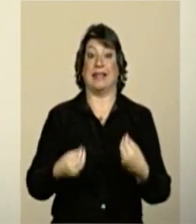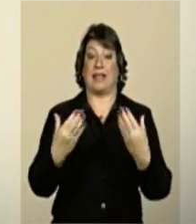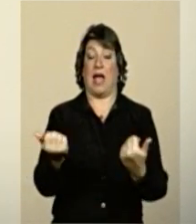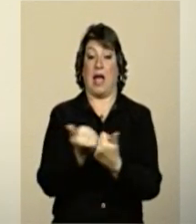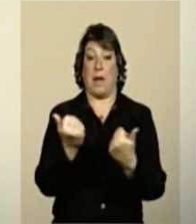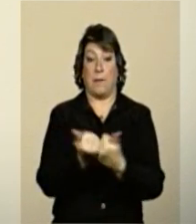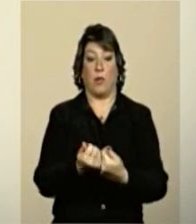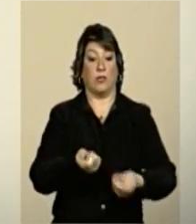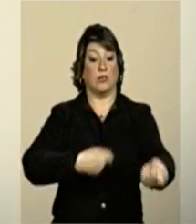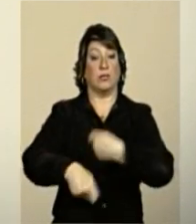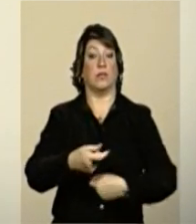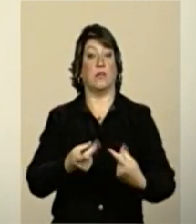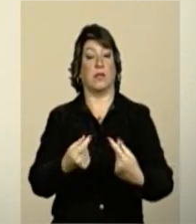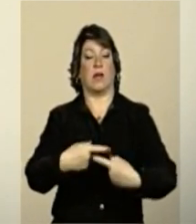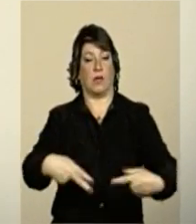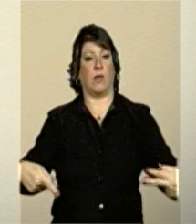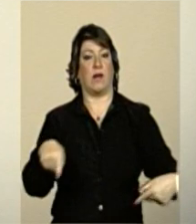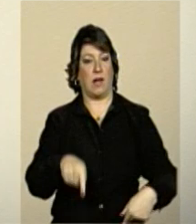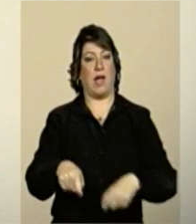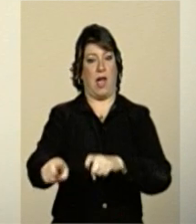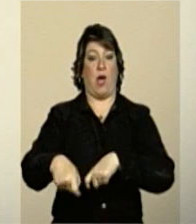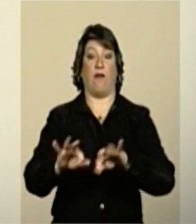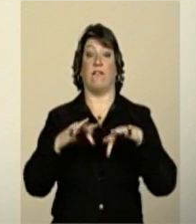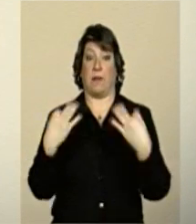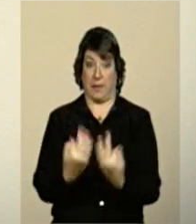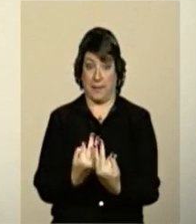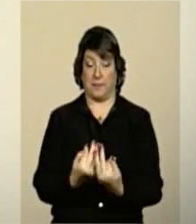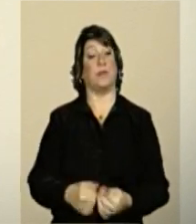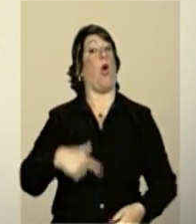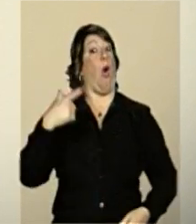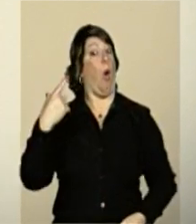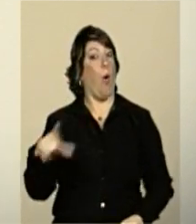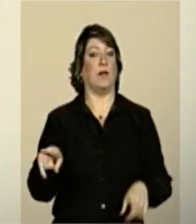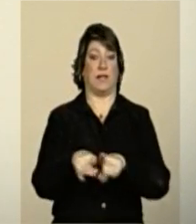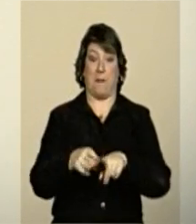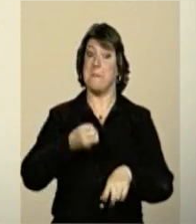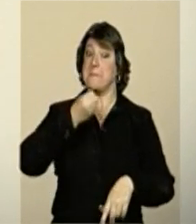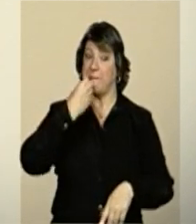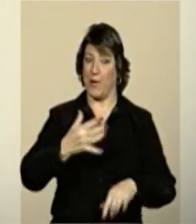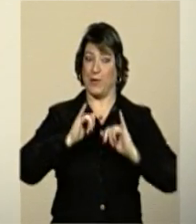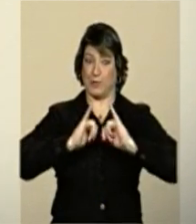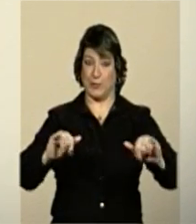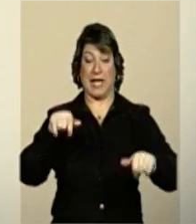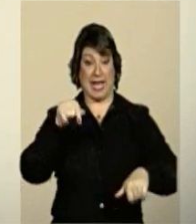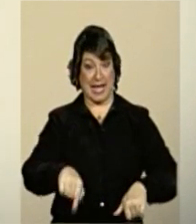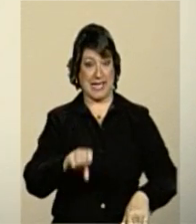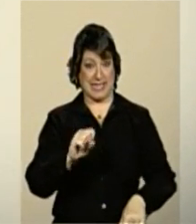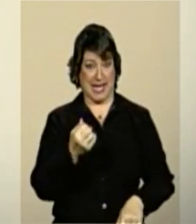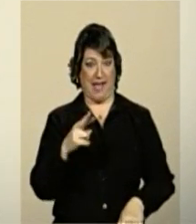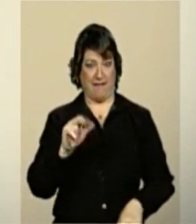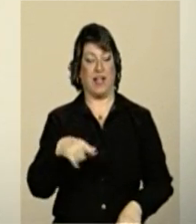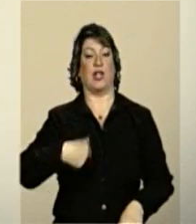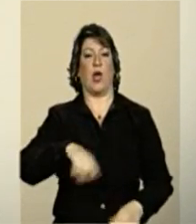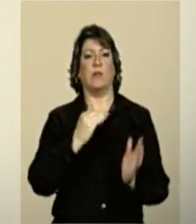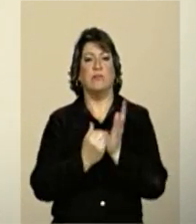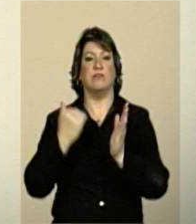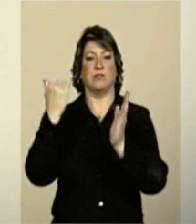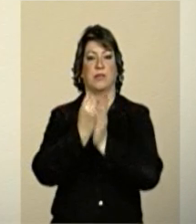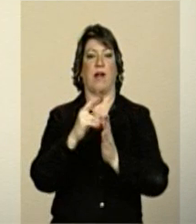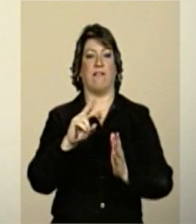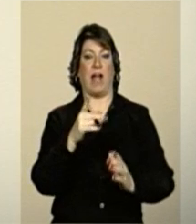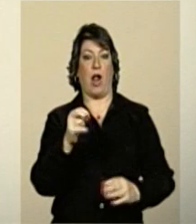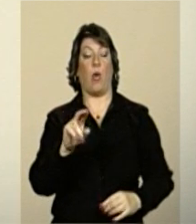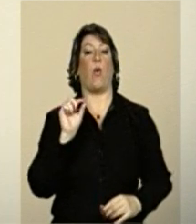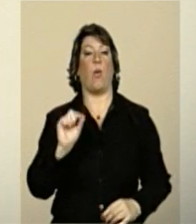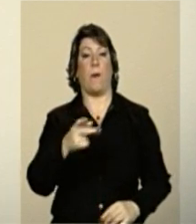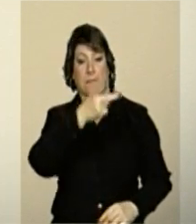à comercialização da agricultura familiar. Outra ótima notícia, Luciano, é que para esta safra nós aumentamos o valor